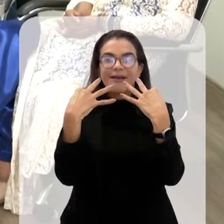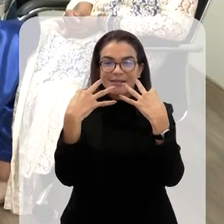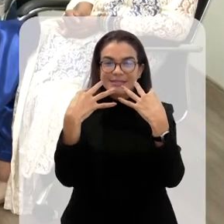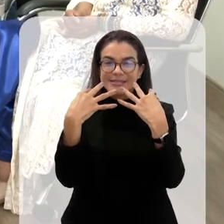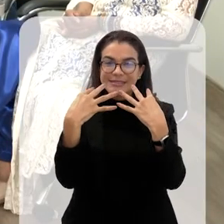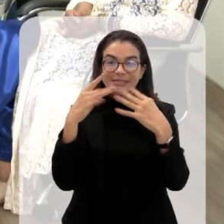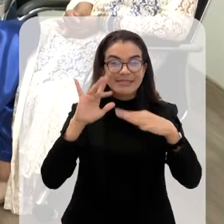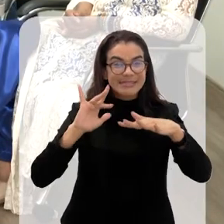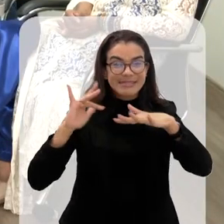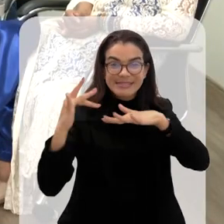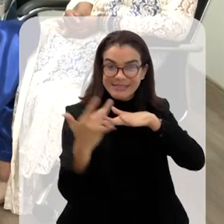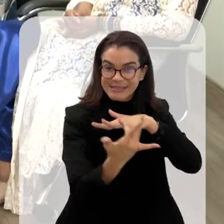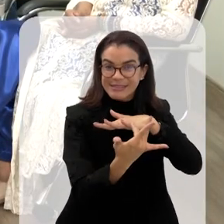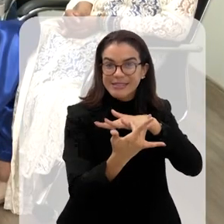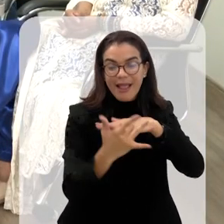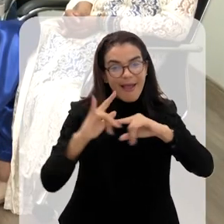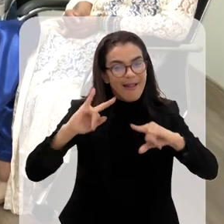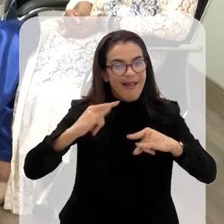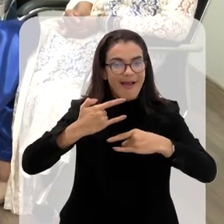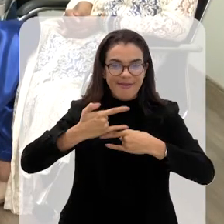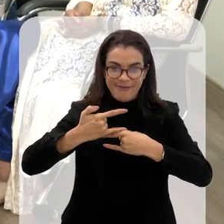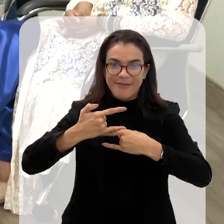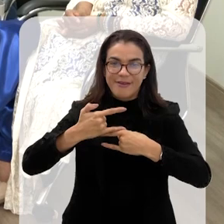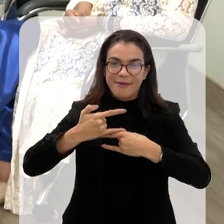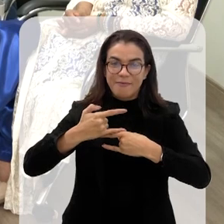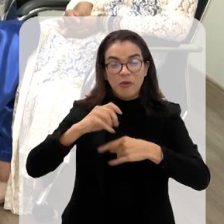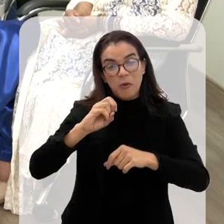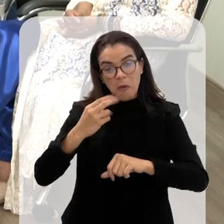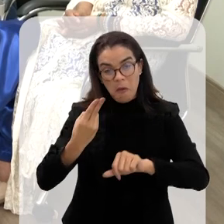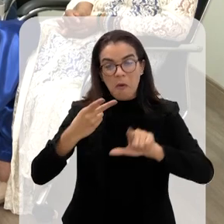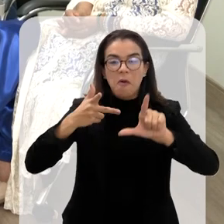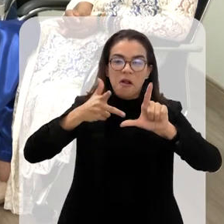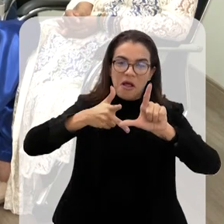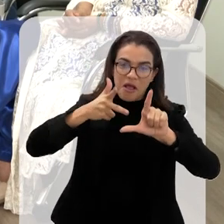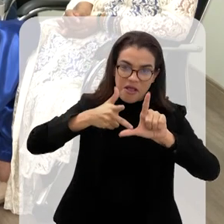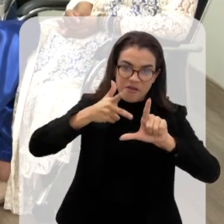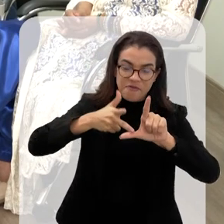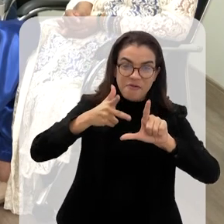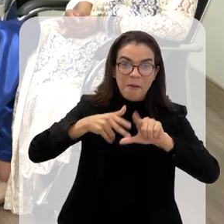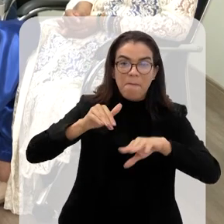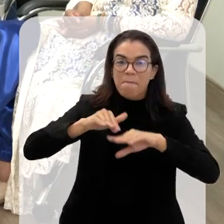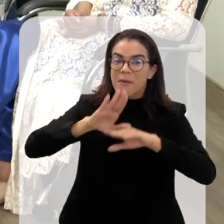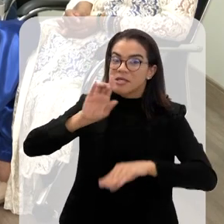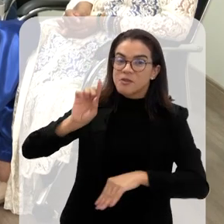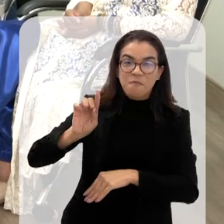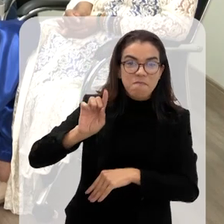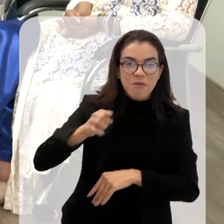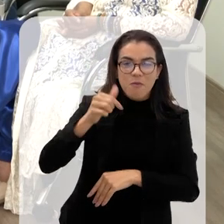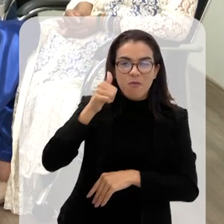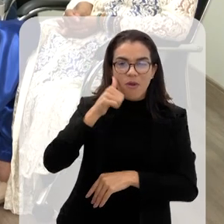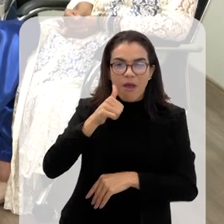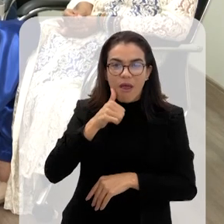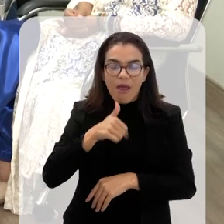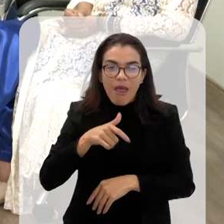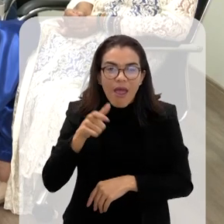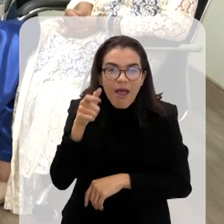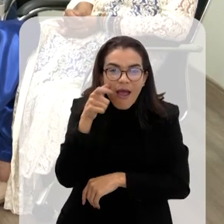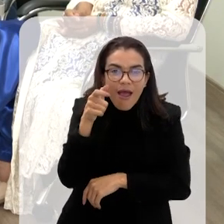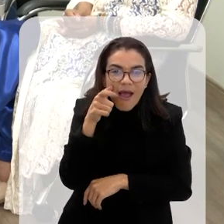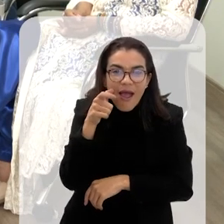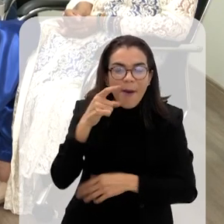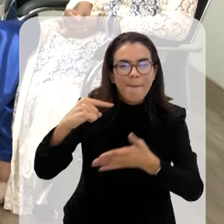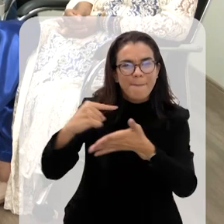comunidade através da rede social, de lives. Nós conseguimos alcançar mais de 1.000 mulheres ali ao vivo, e essas mulheres